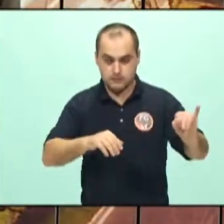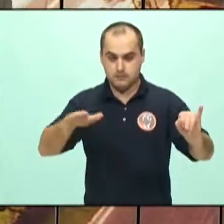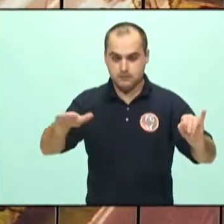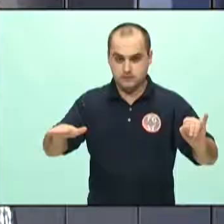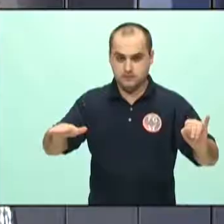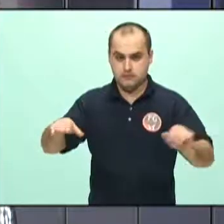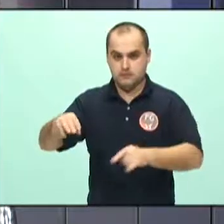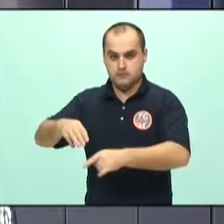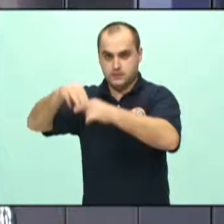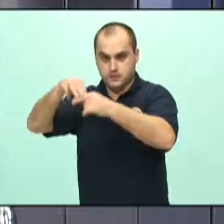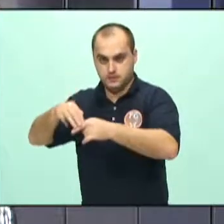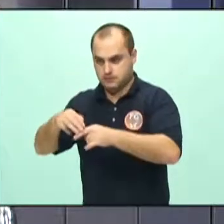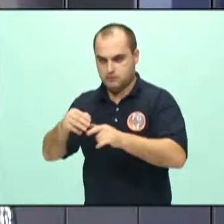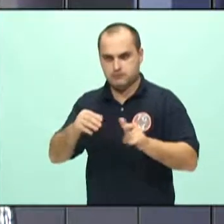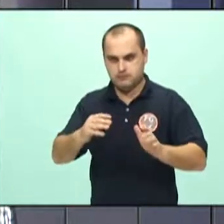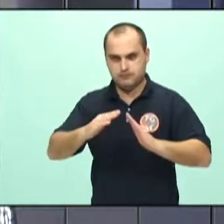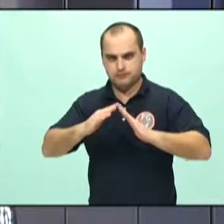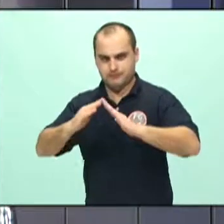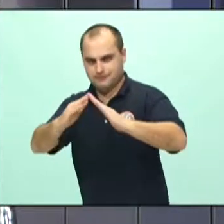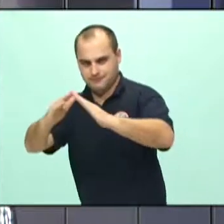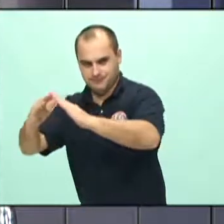com municípios circunvizinhos,